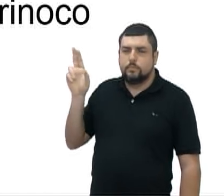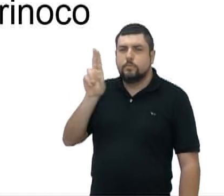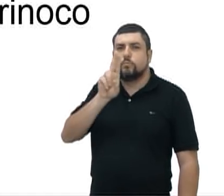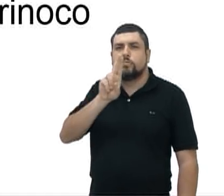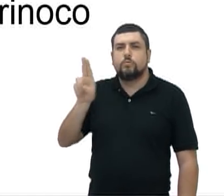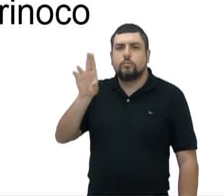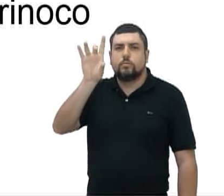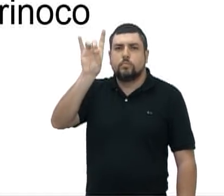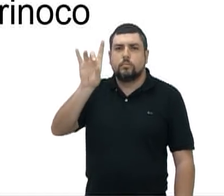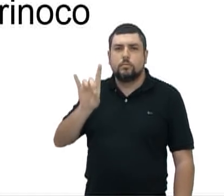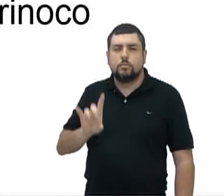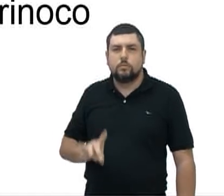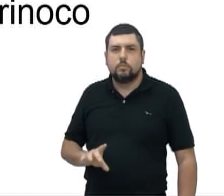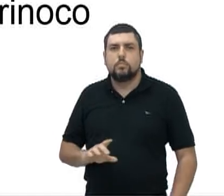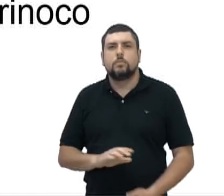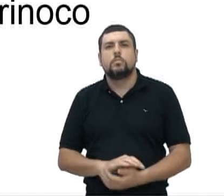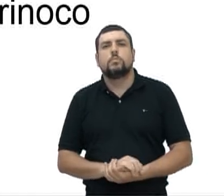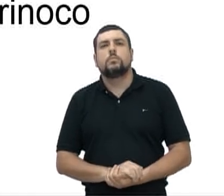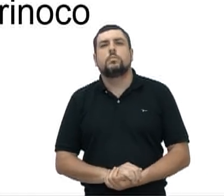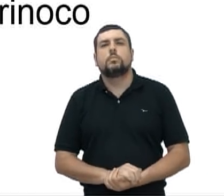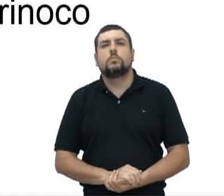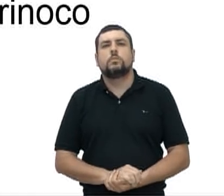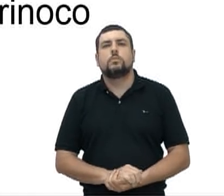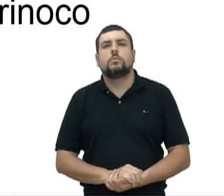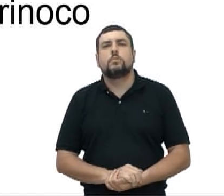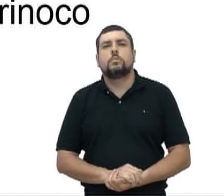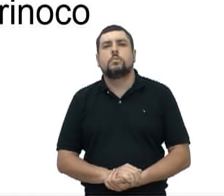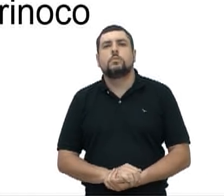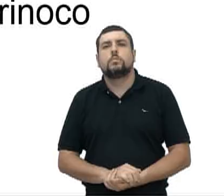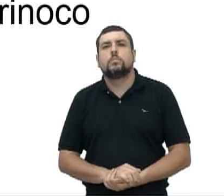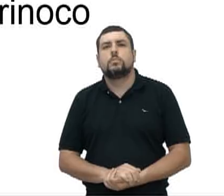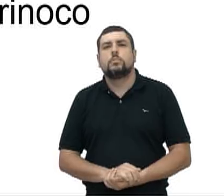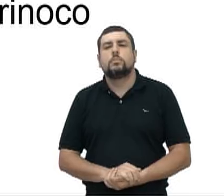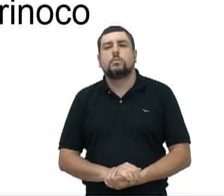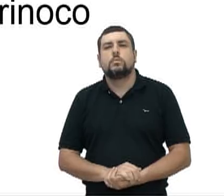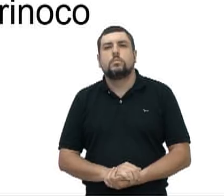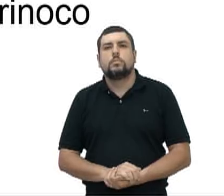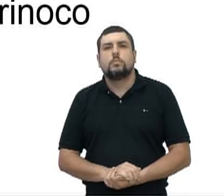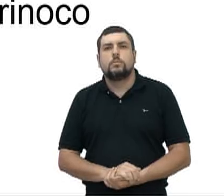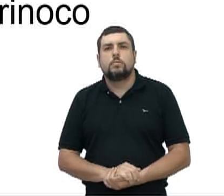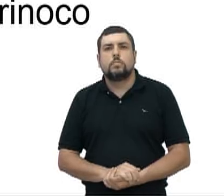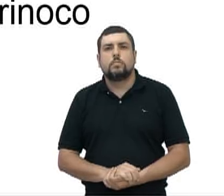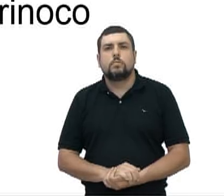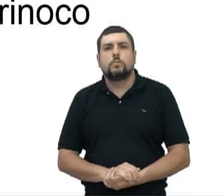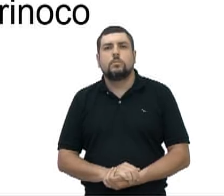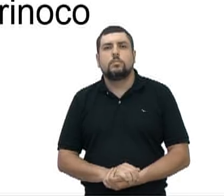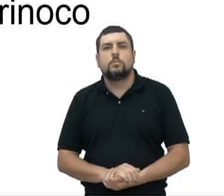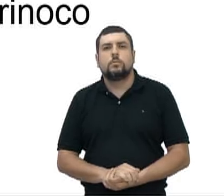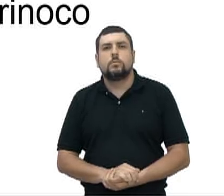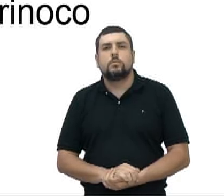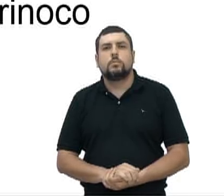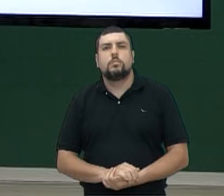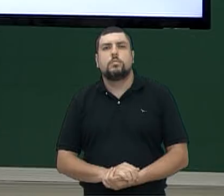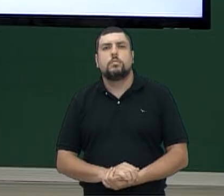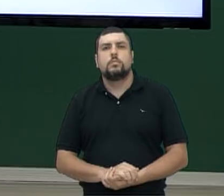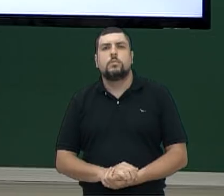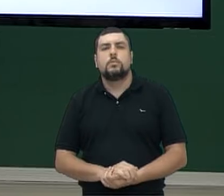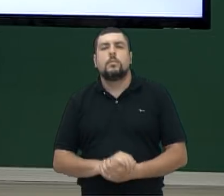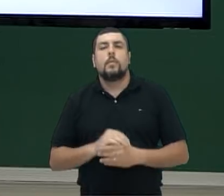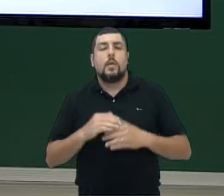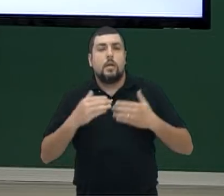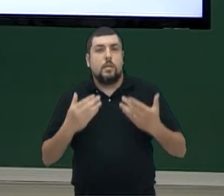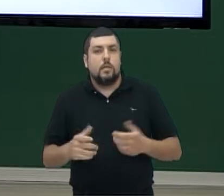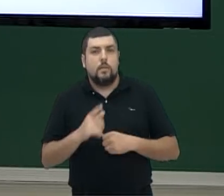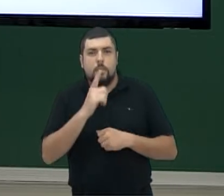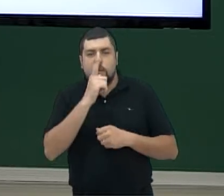Rio Paraguai, Rio Paraná, Rio da Prata, Rio Colorado, Rio Tocantins e Rio Orinoco. Alguns